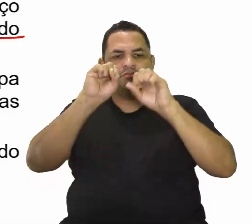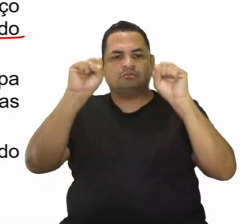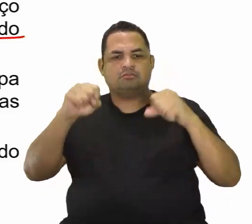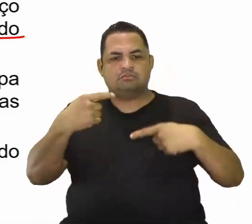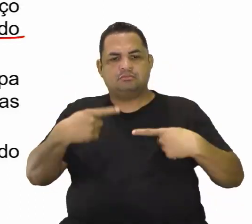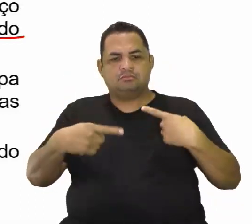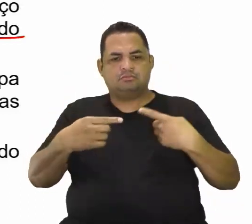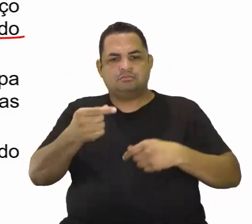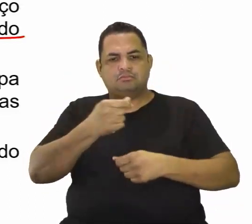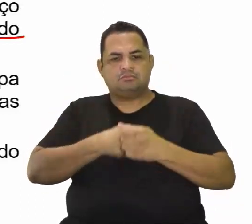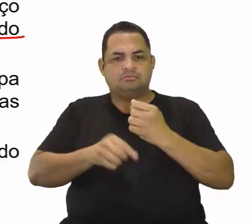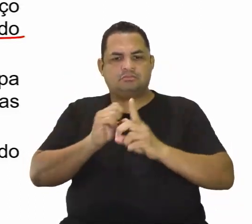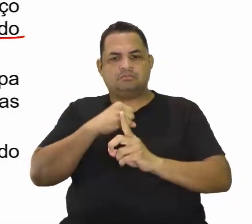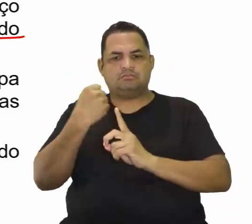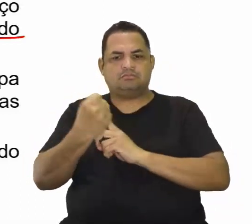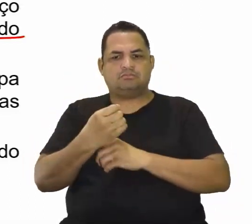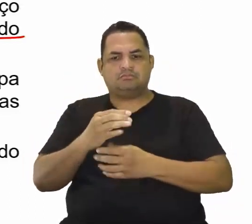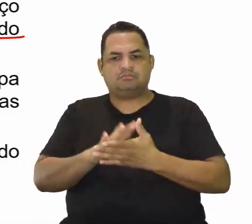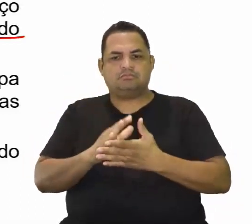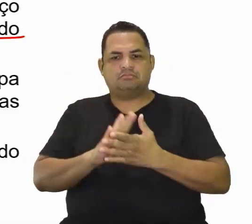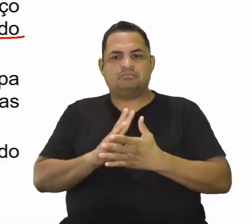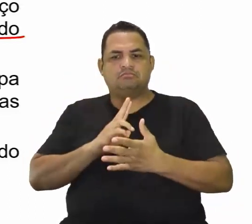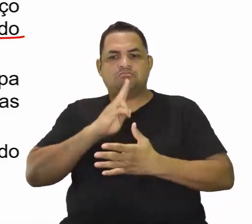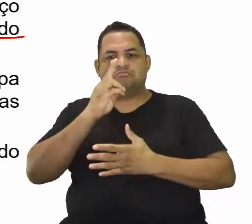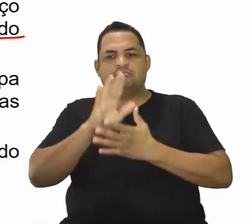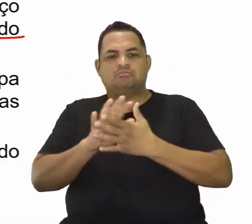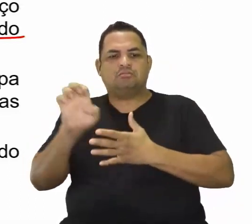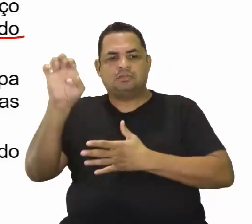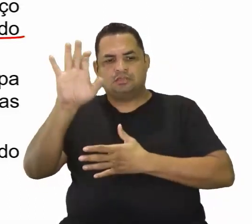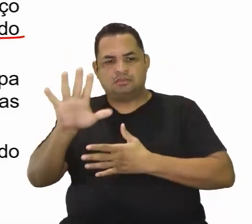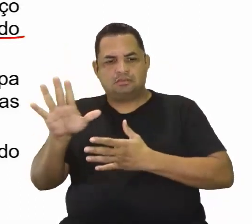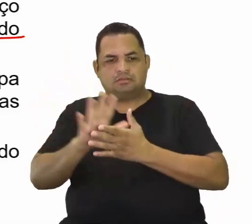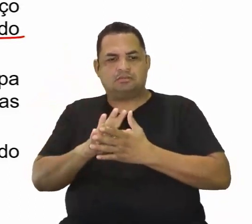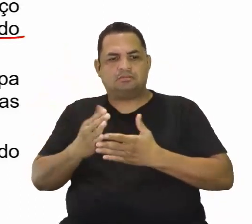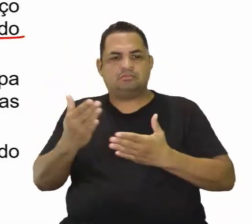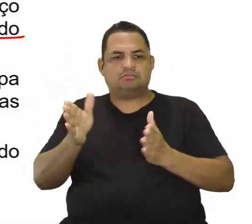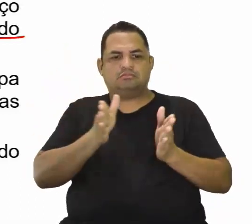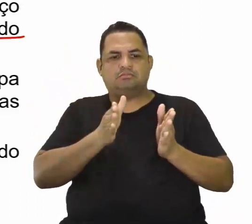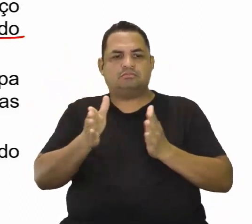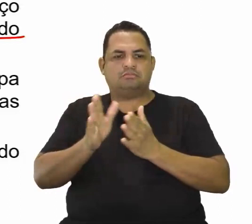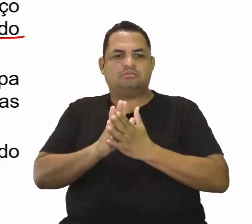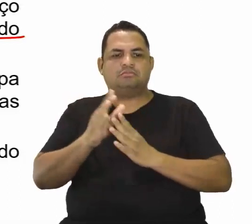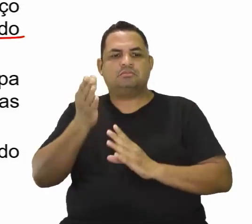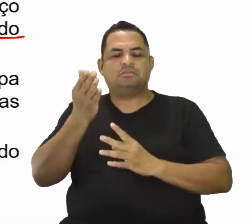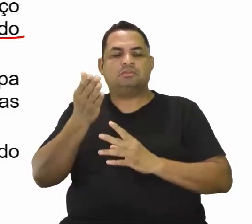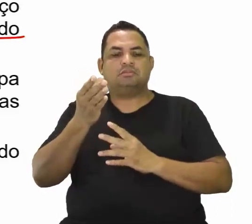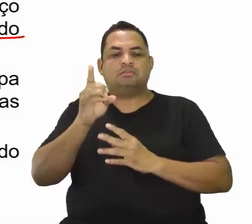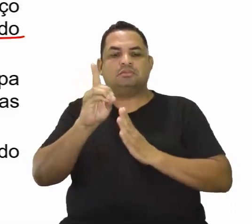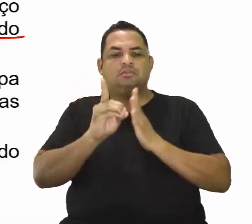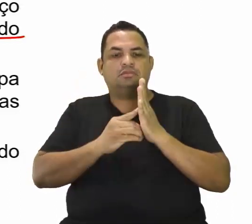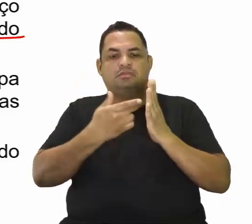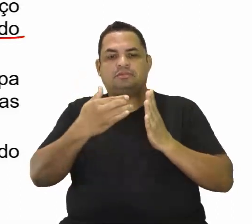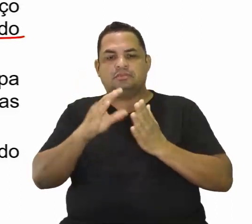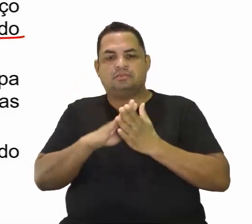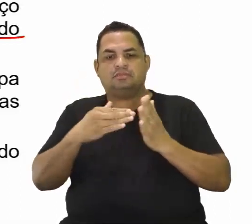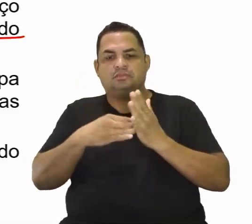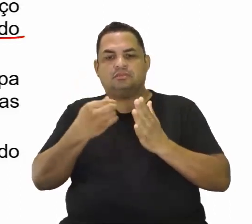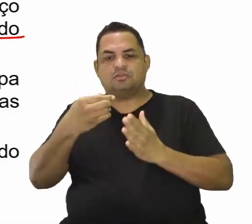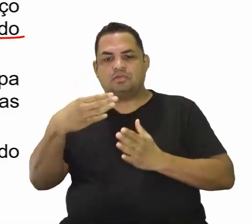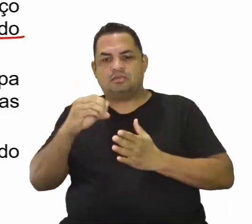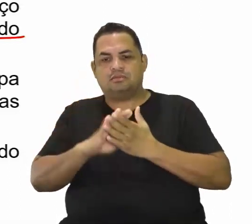sistema político, econômico e social que ganhou força na Europa entre as décadas de 20 e 40, cuja